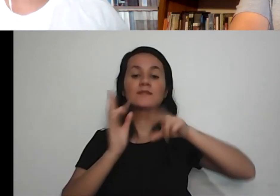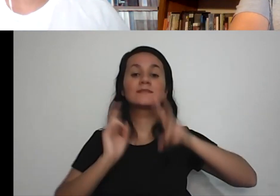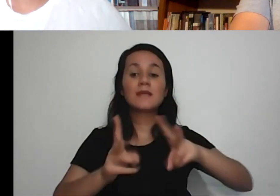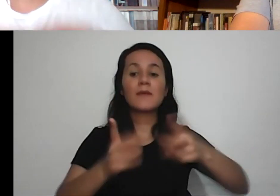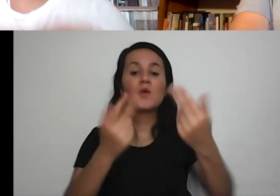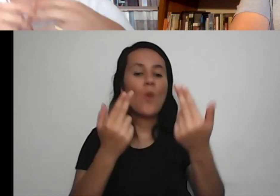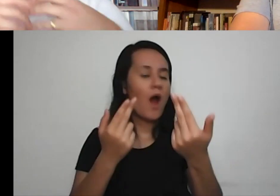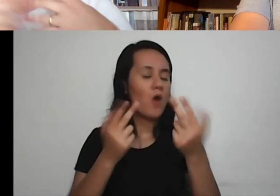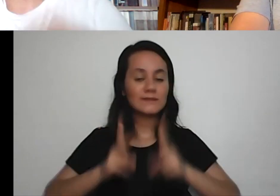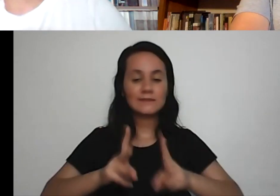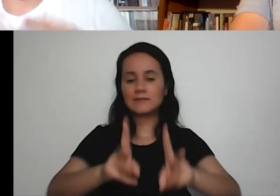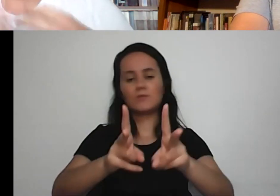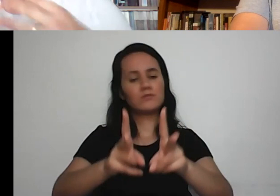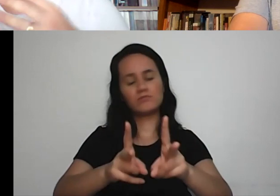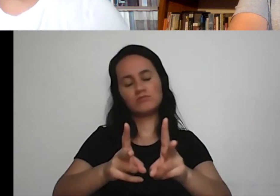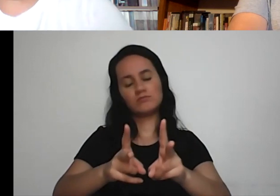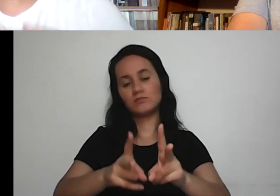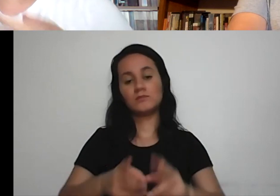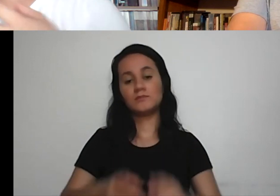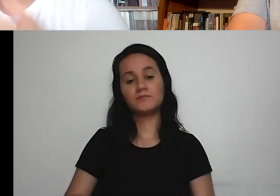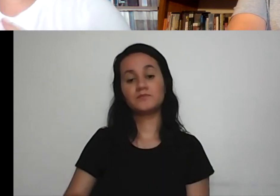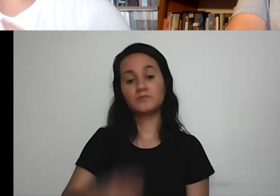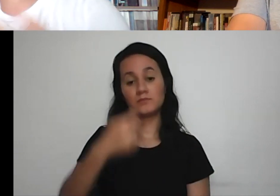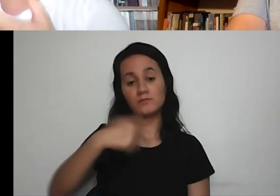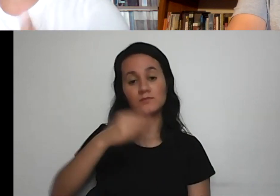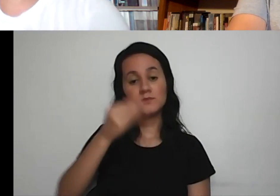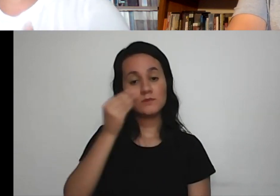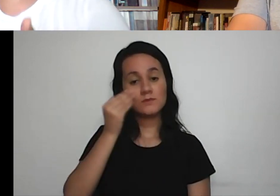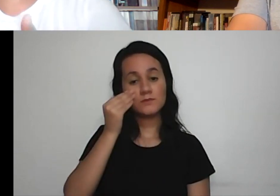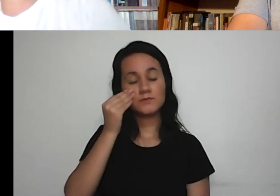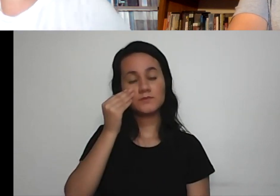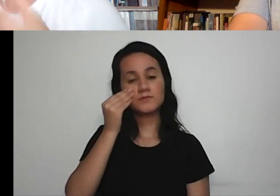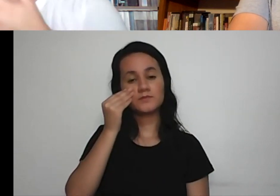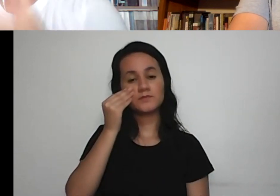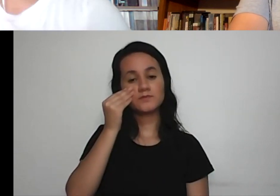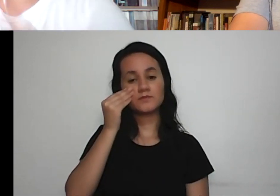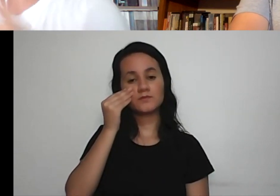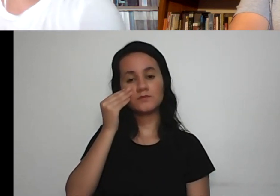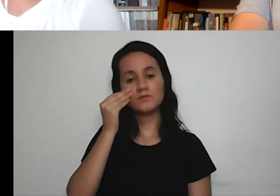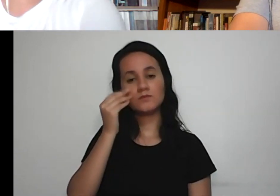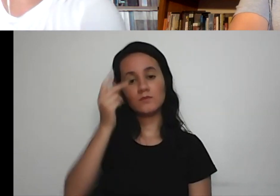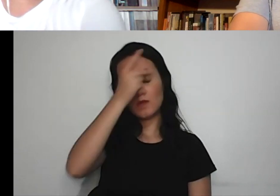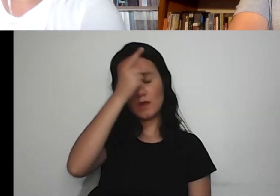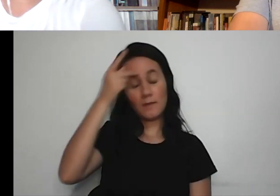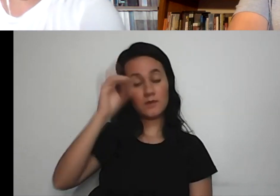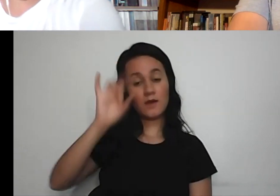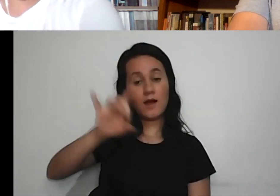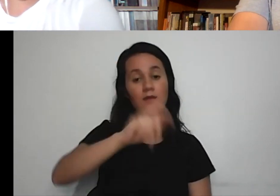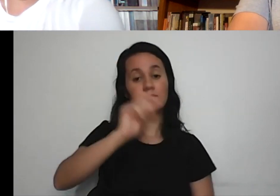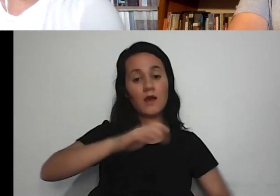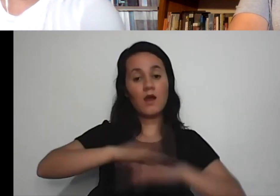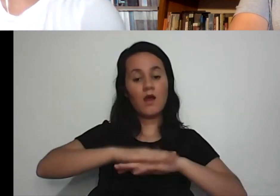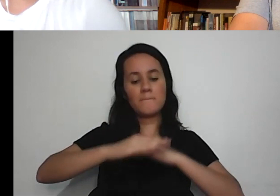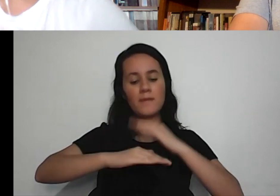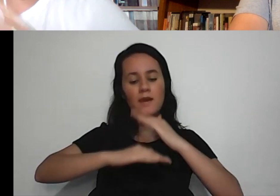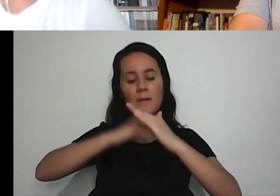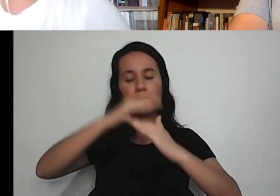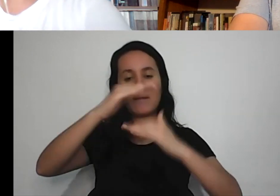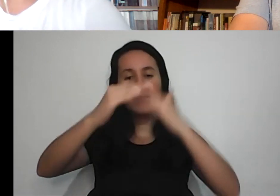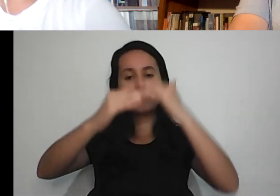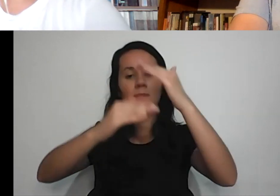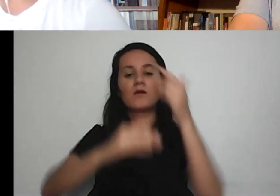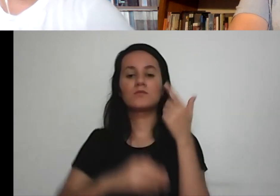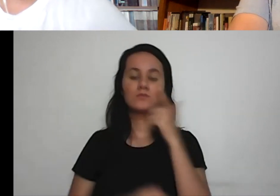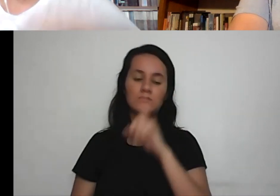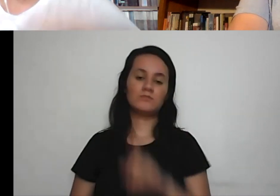maneira. As pessoas criar a condição básica para que as pessoas construam a sua relação, né? Construam a